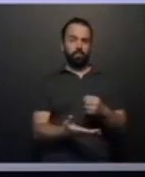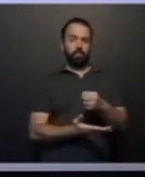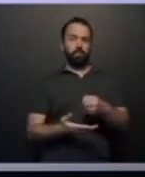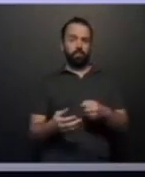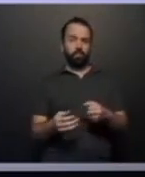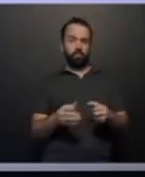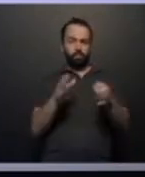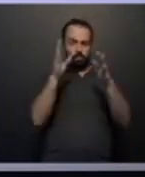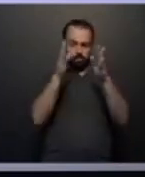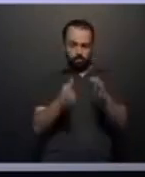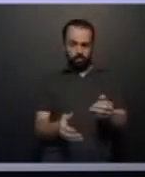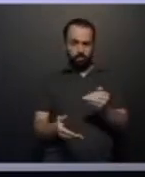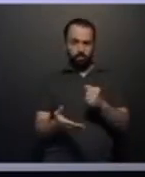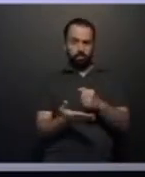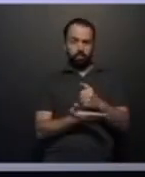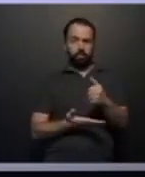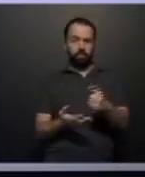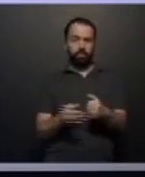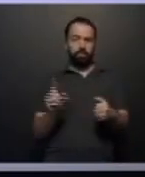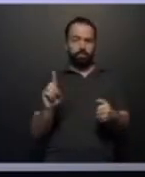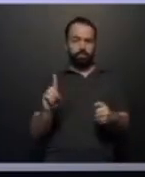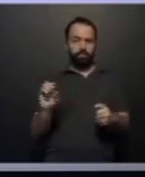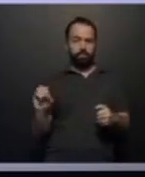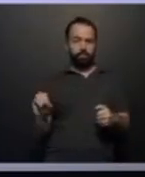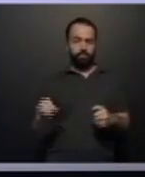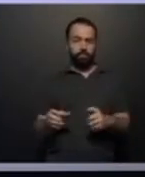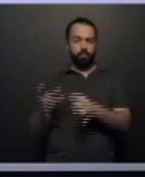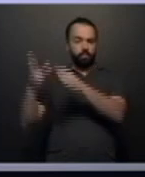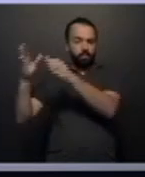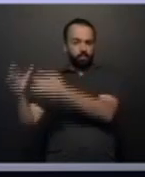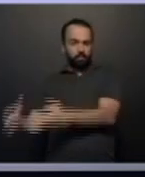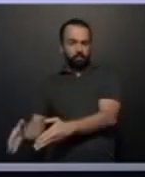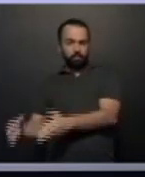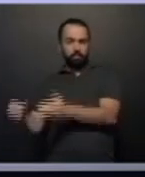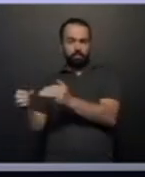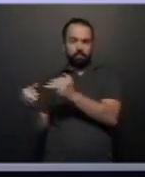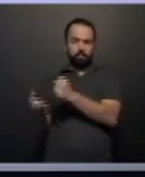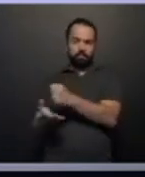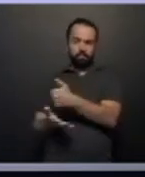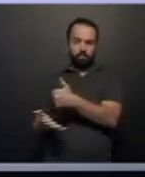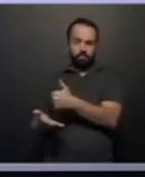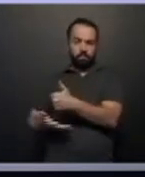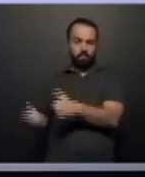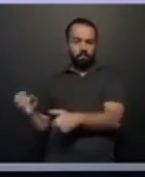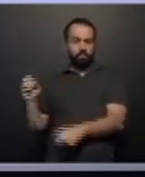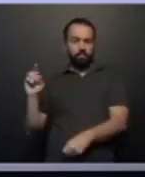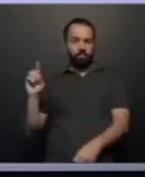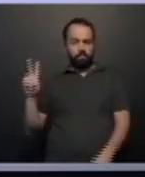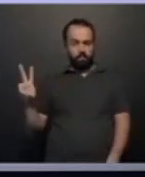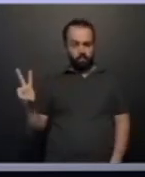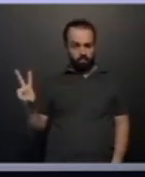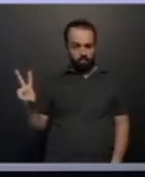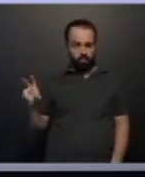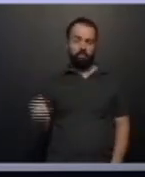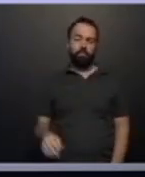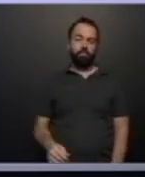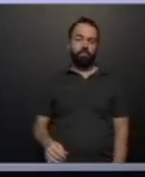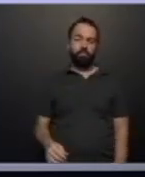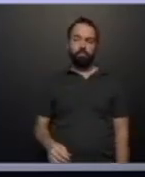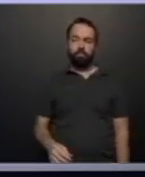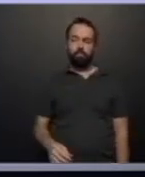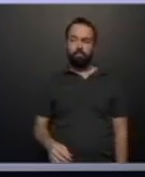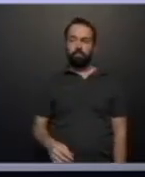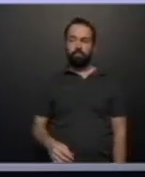no sistema binário, com potência de base 10 no sistema decimal e com potência de base 2 no